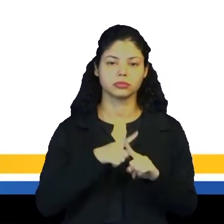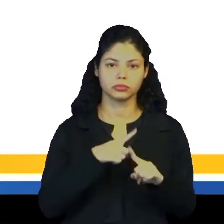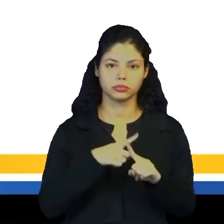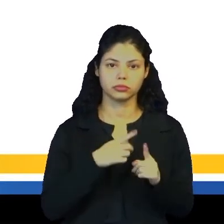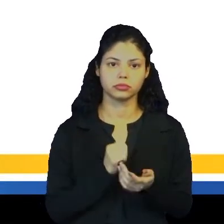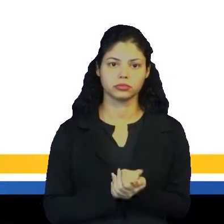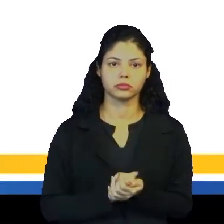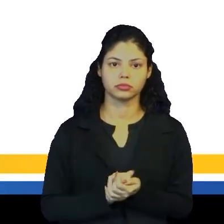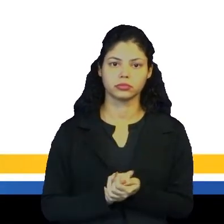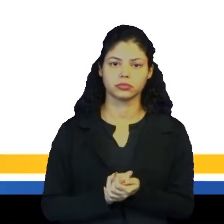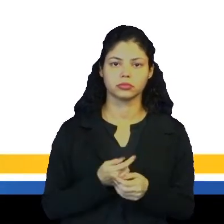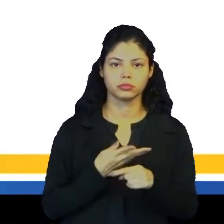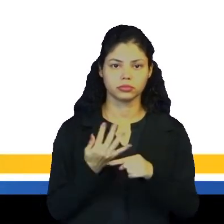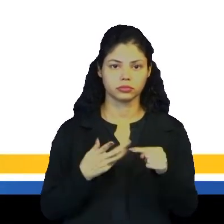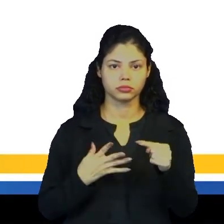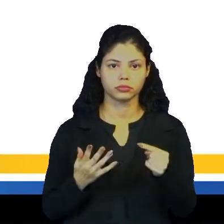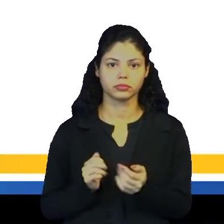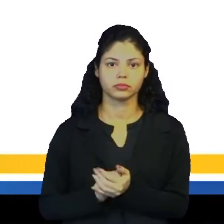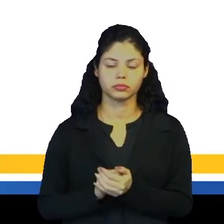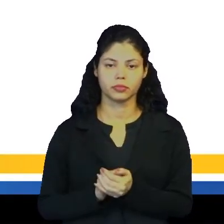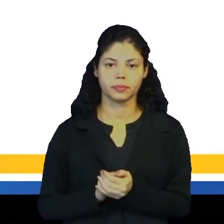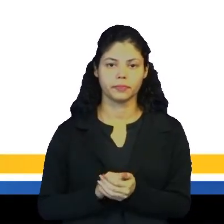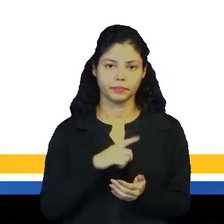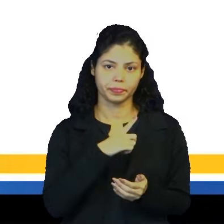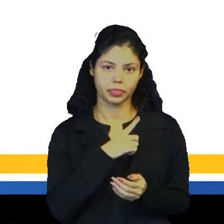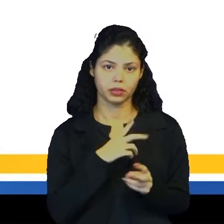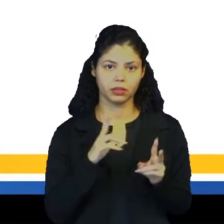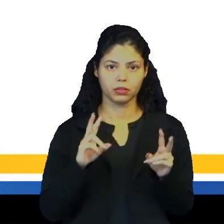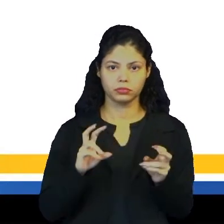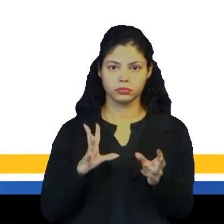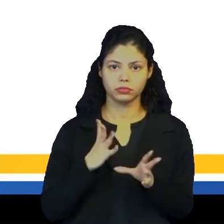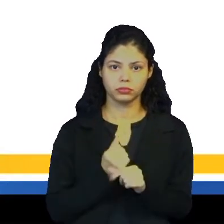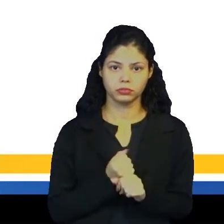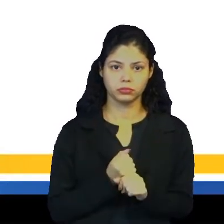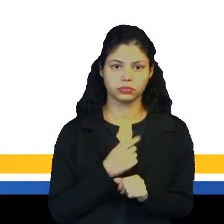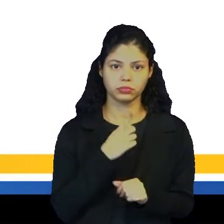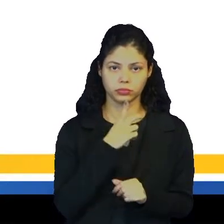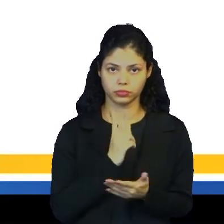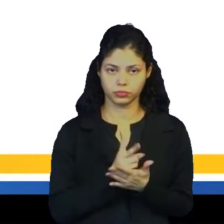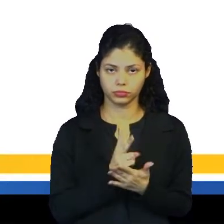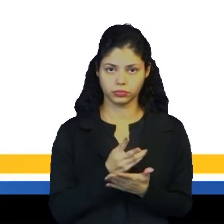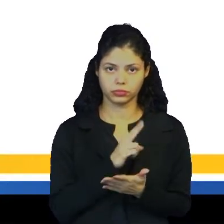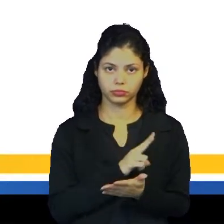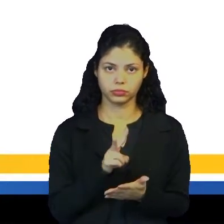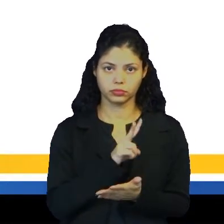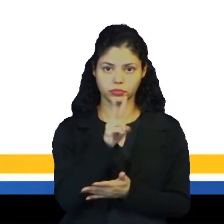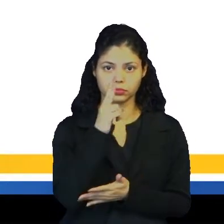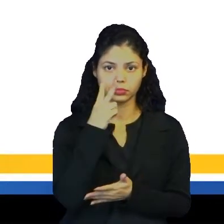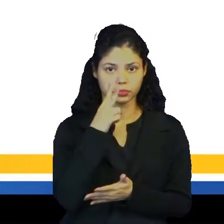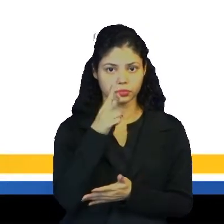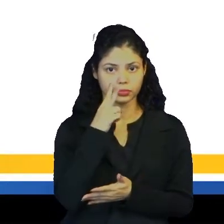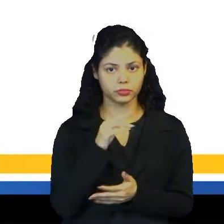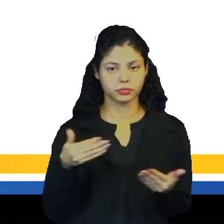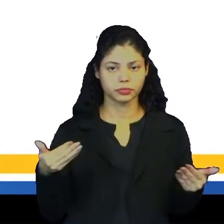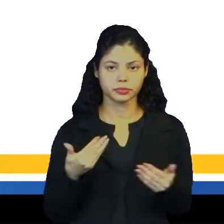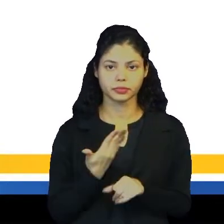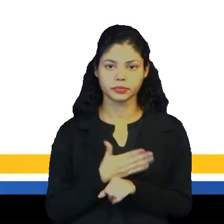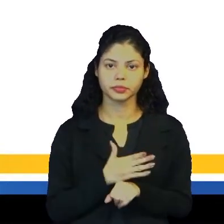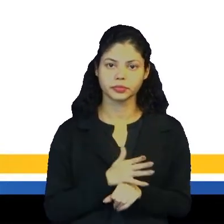iremos multiplicar os membros de uma fração para que os denominadores assumam o mesmo valor. Vamos observar isso na